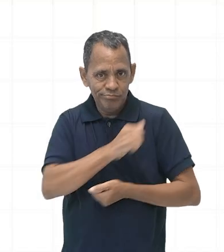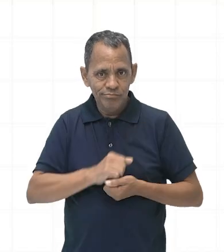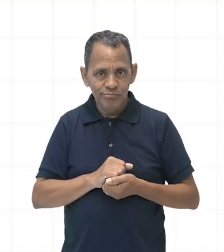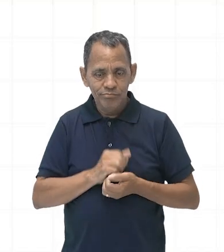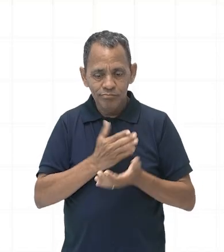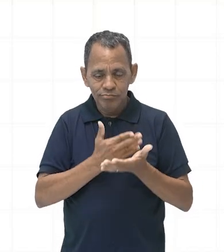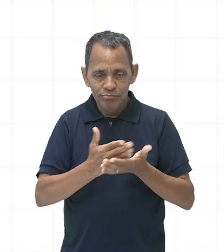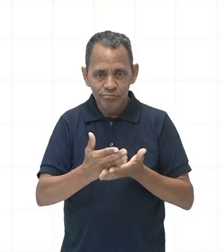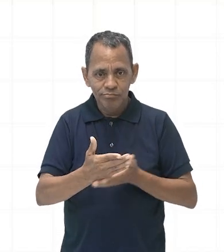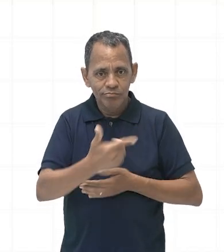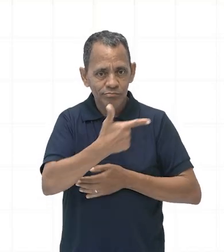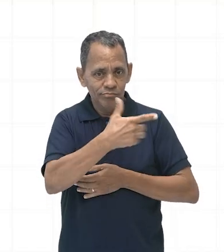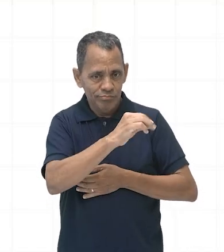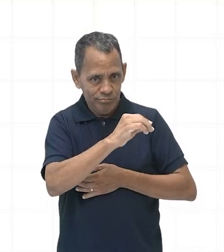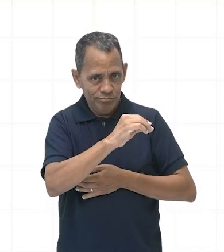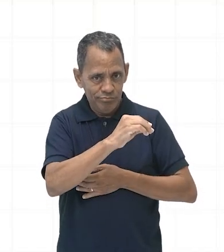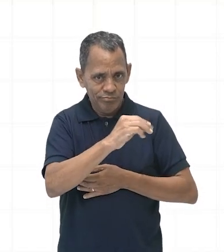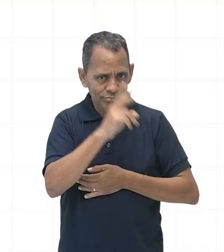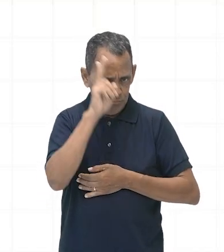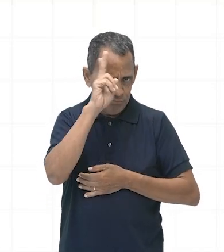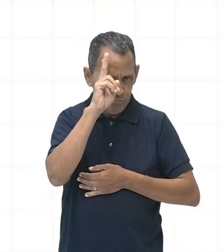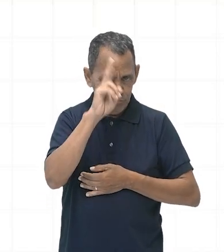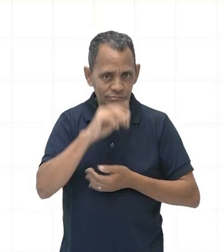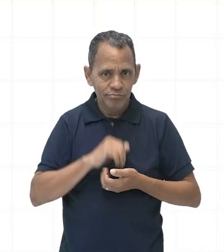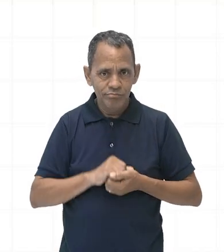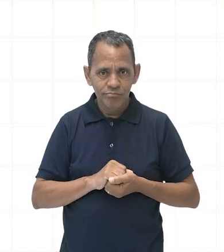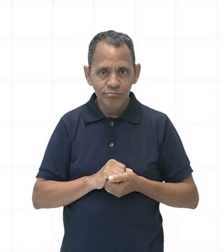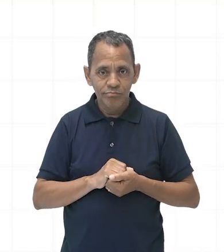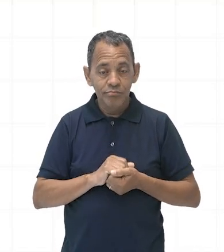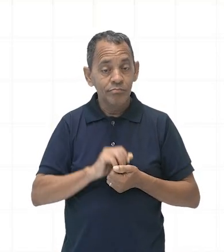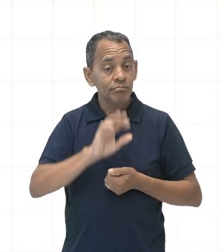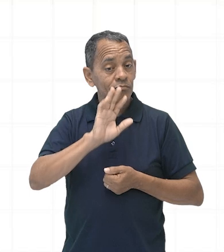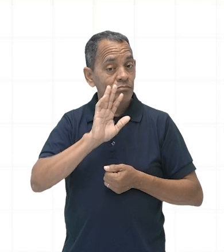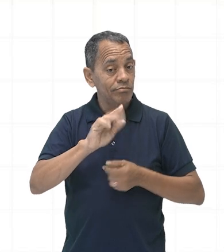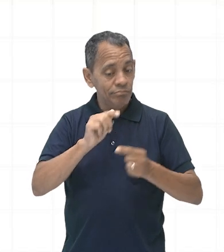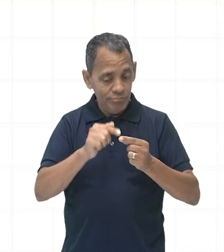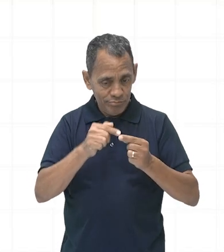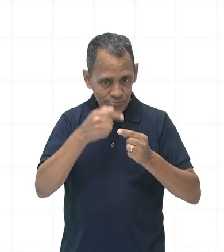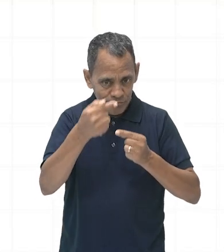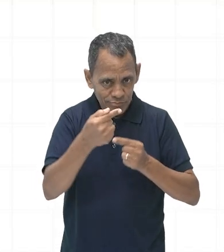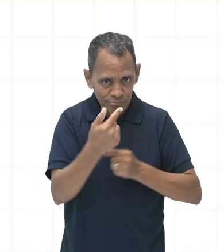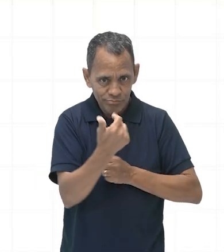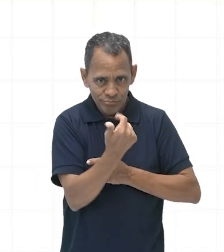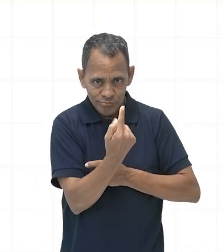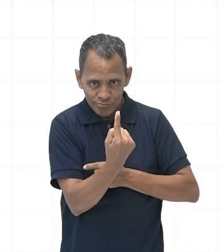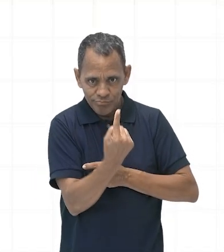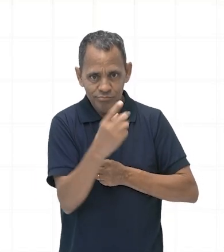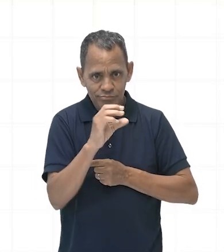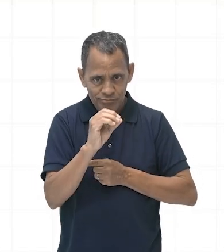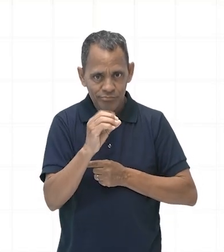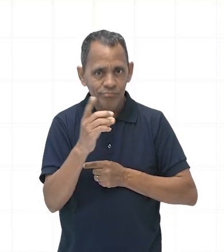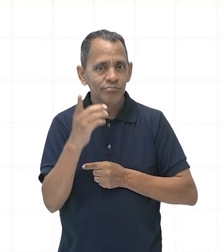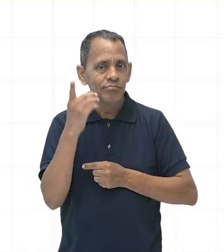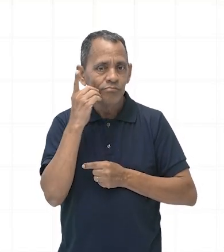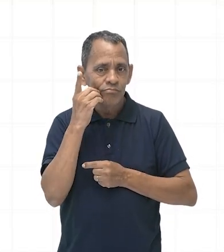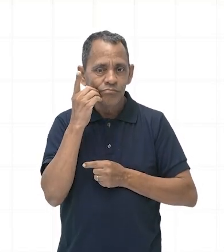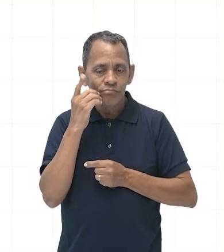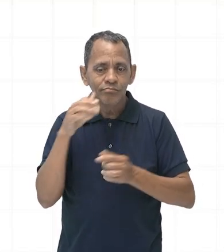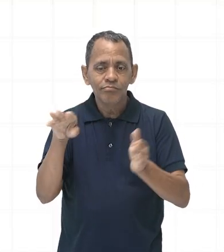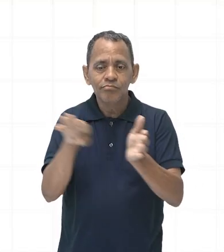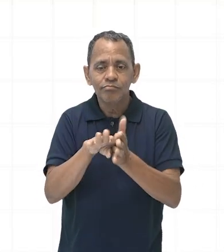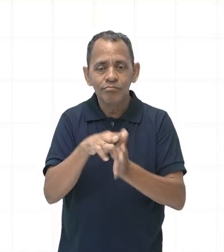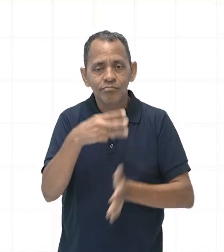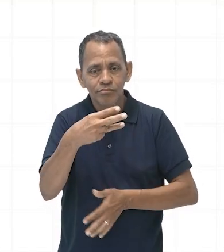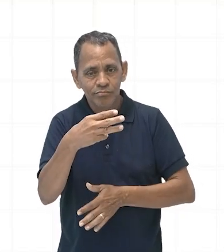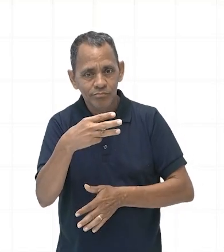Inicialmente, são 20, o problema fala. Porém, depois de 10 dias, chegam 30. Então, eu não